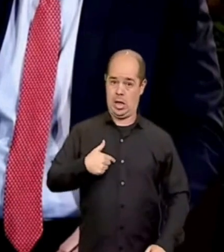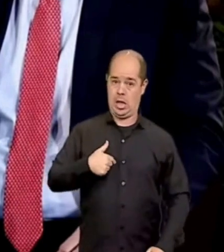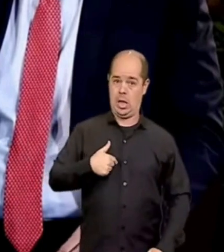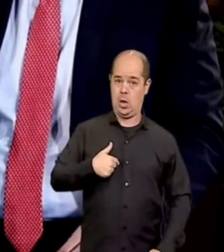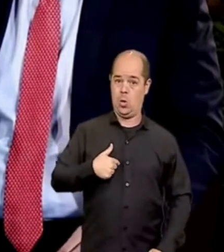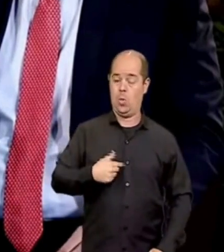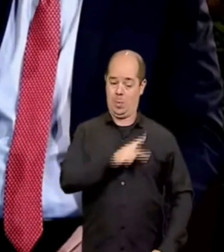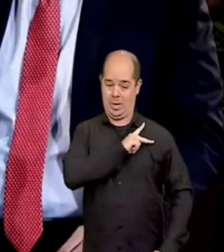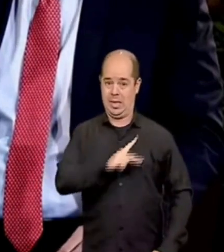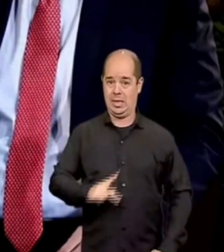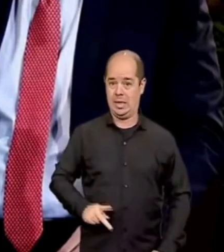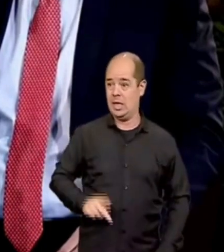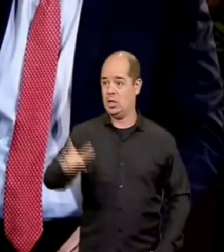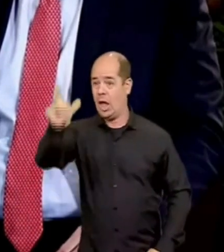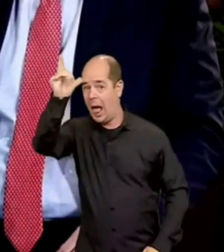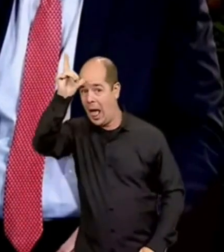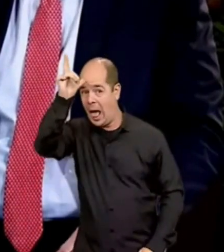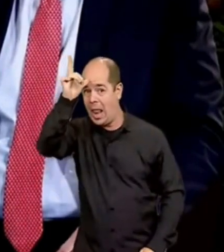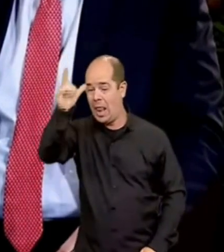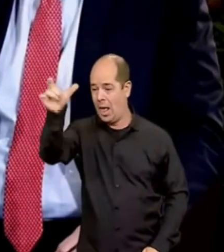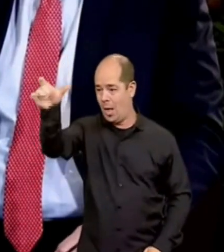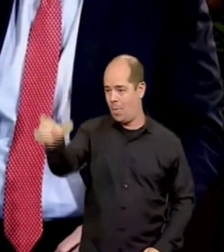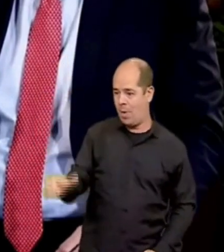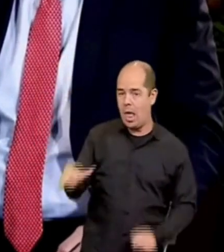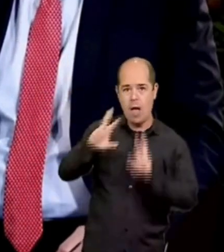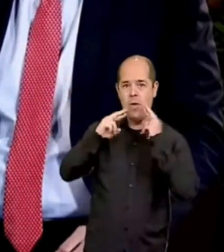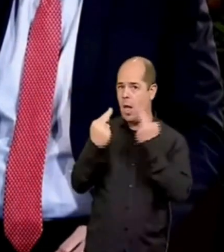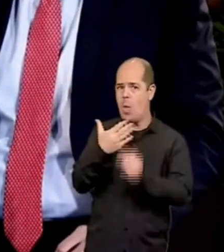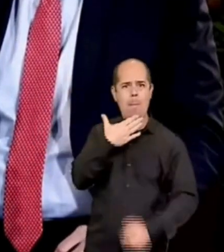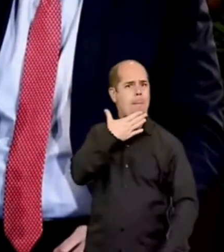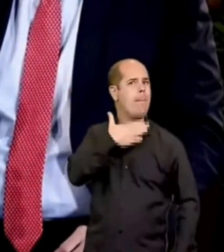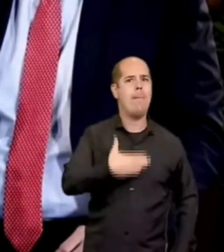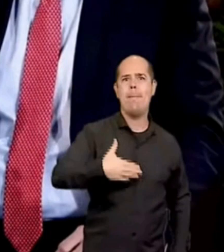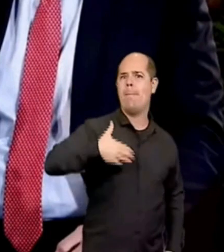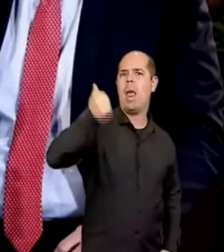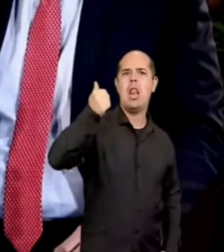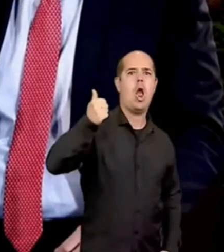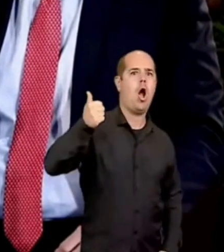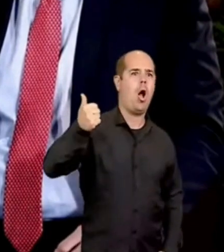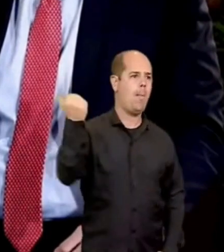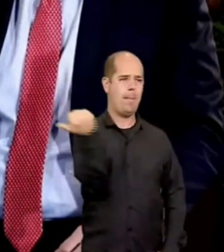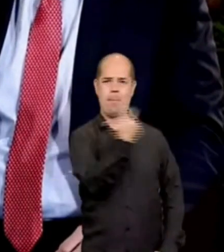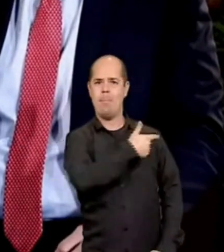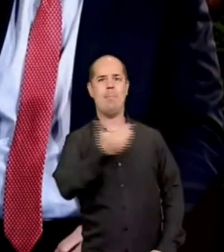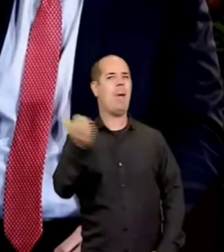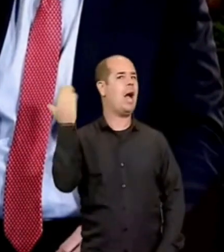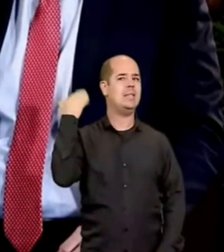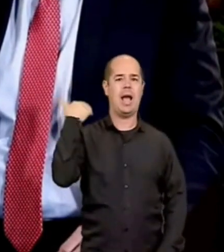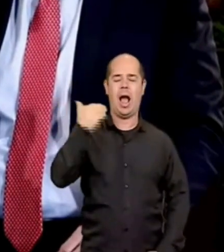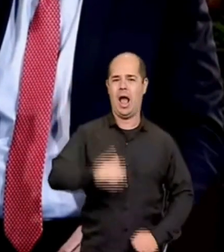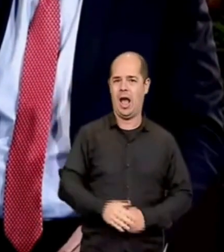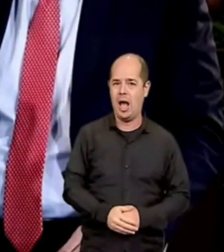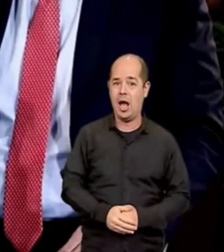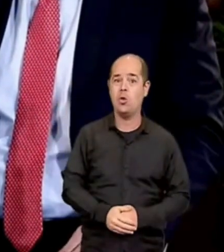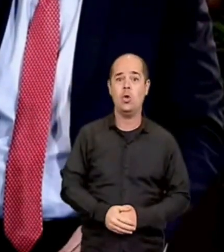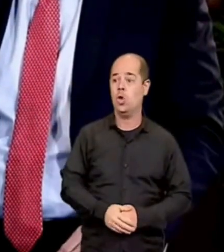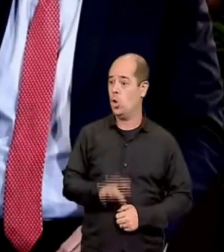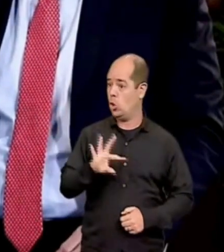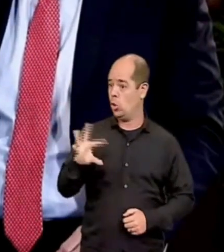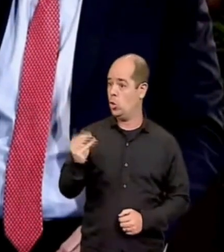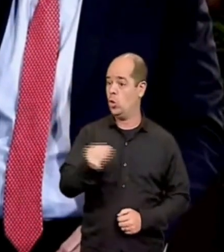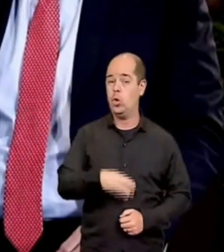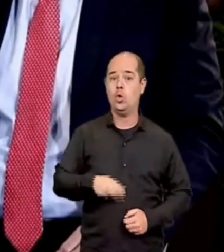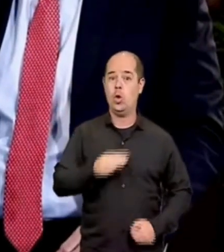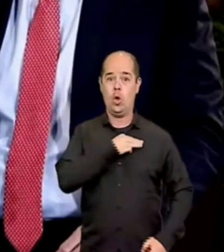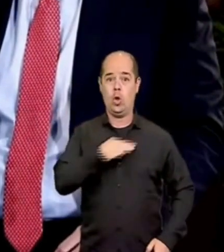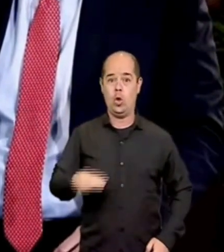Alemanha. Foi uma reunião muito produtiva, com muitos ministros, todos participando ativamente, e eu queria começar perguntando